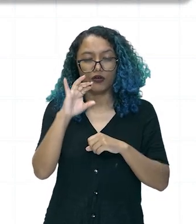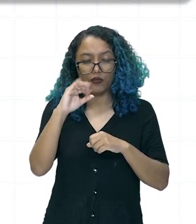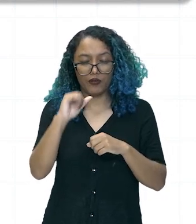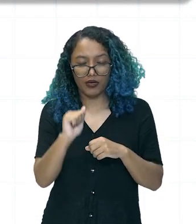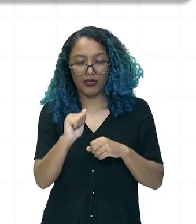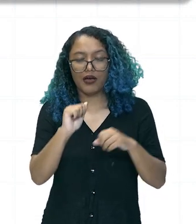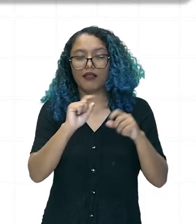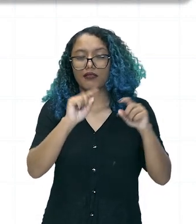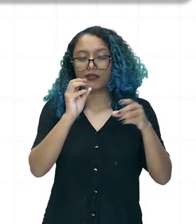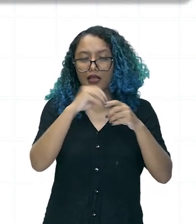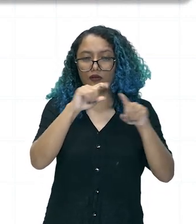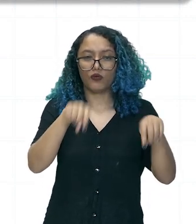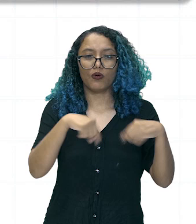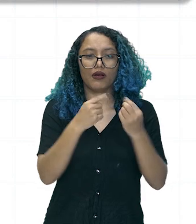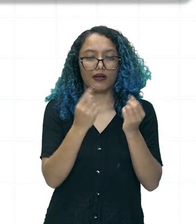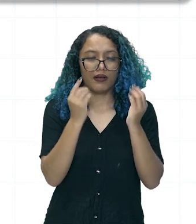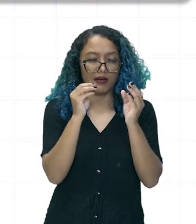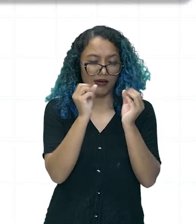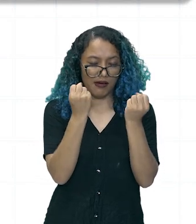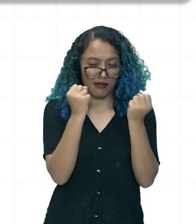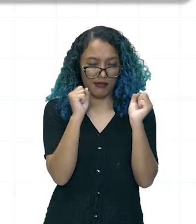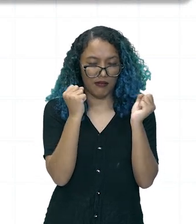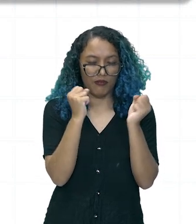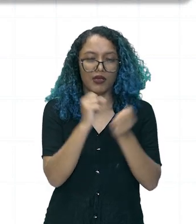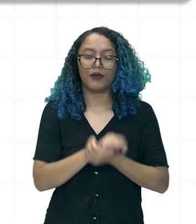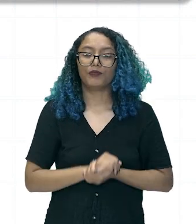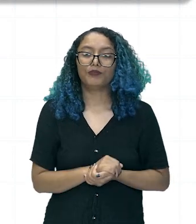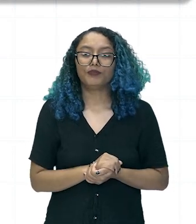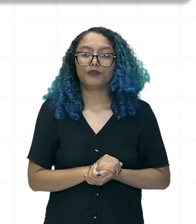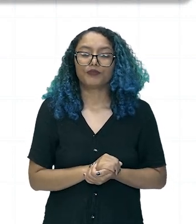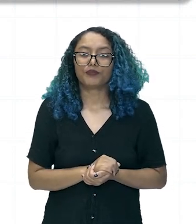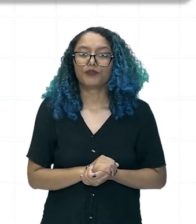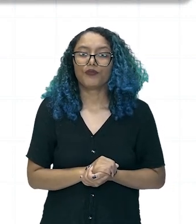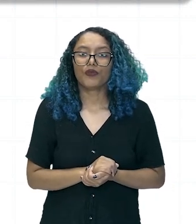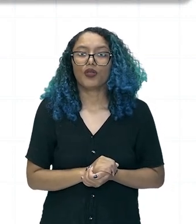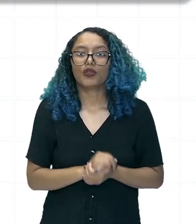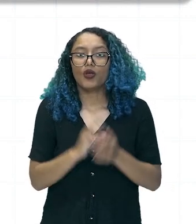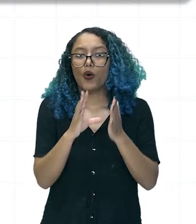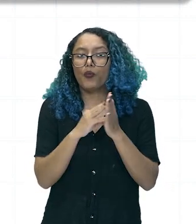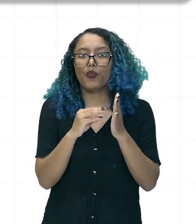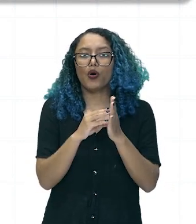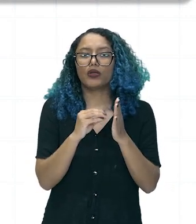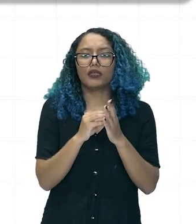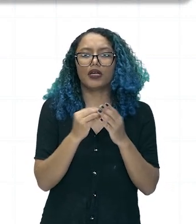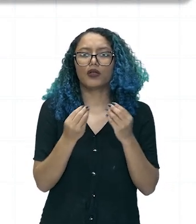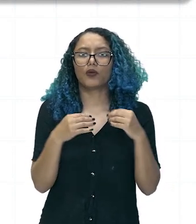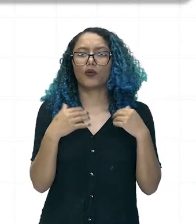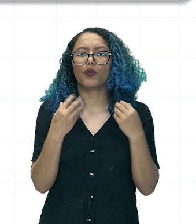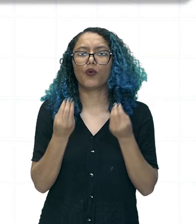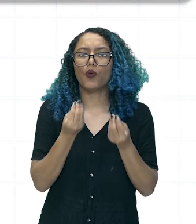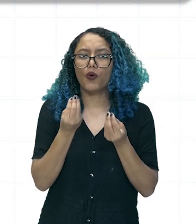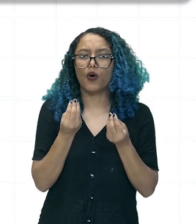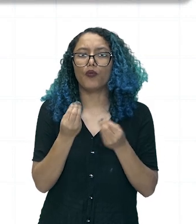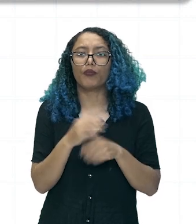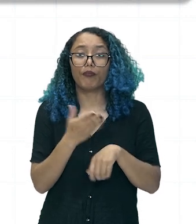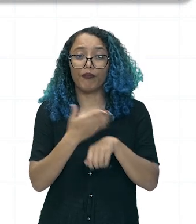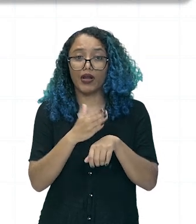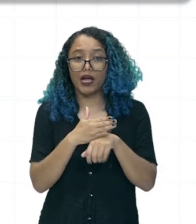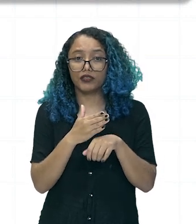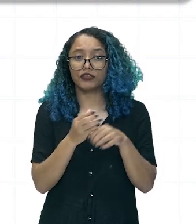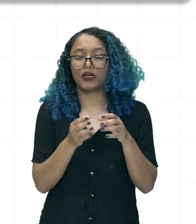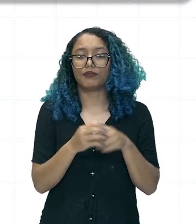e, propriamente, da ginástica aeróbica, tá? Bom, prosseguindo e falando um pouco mais de